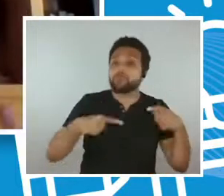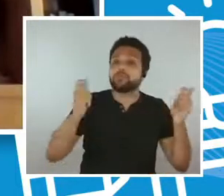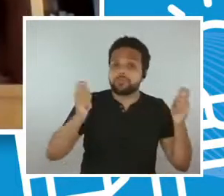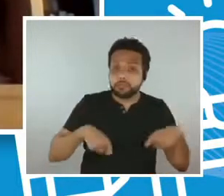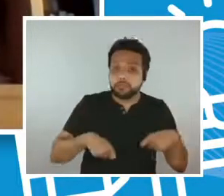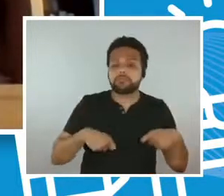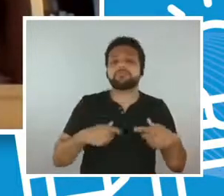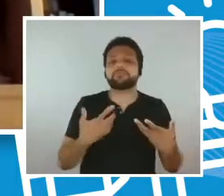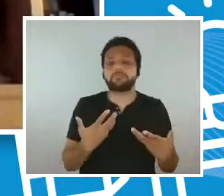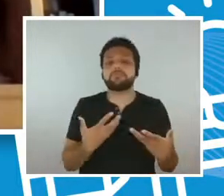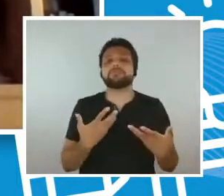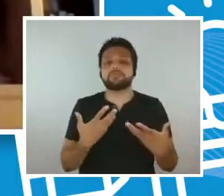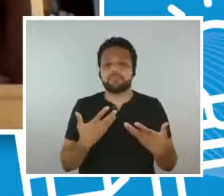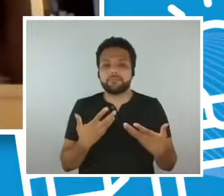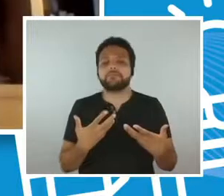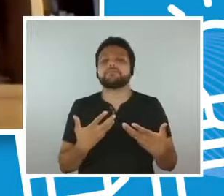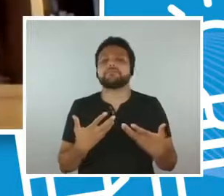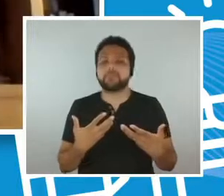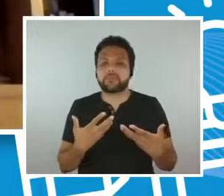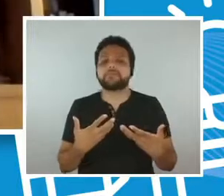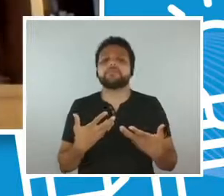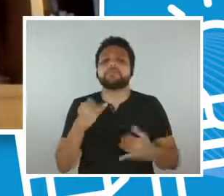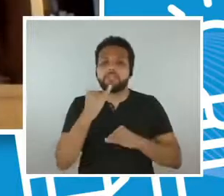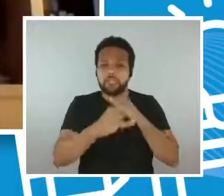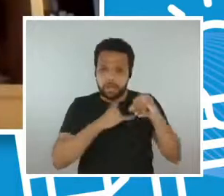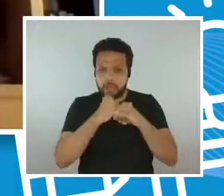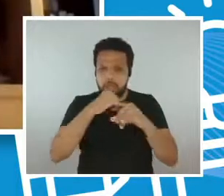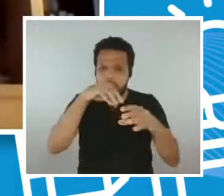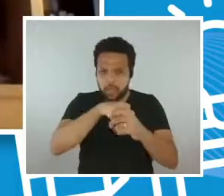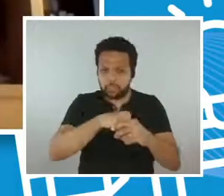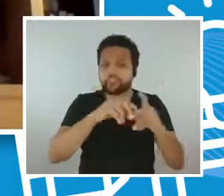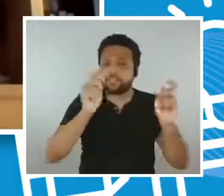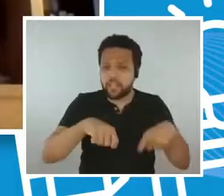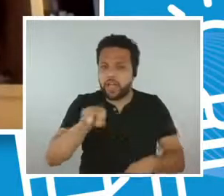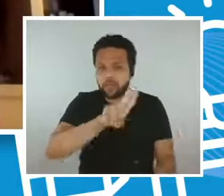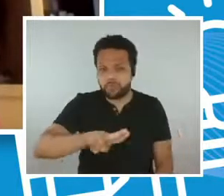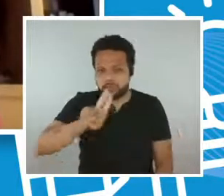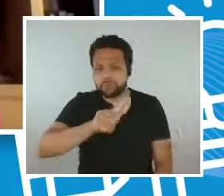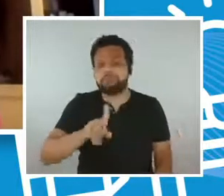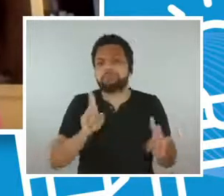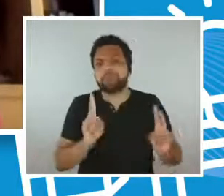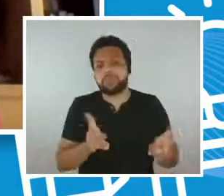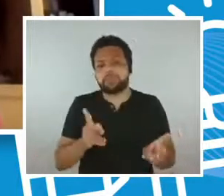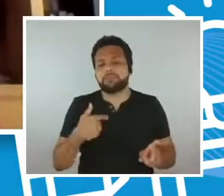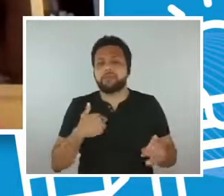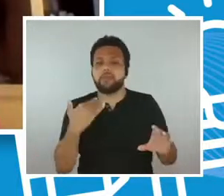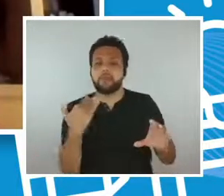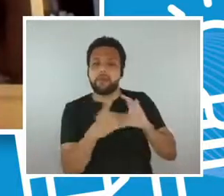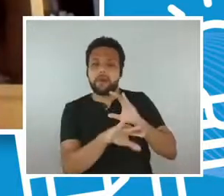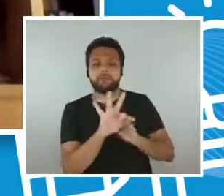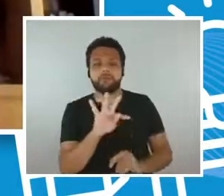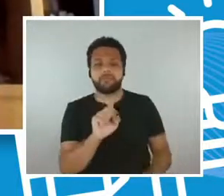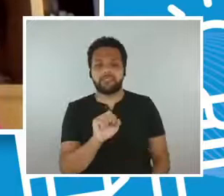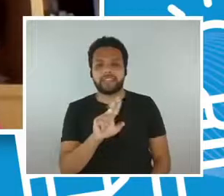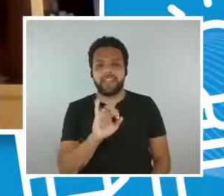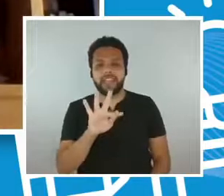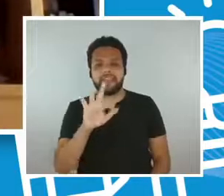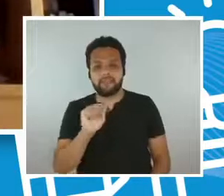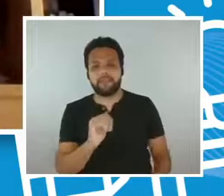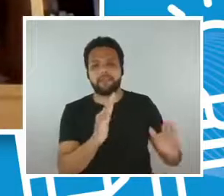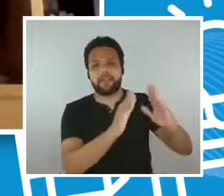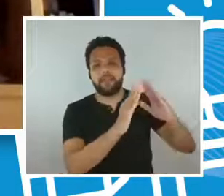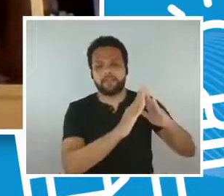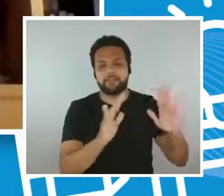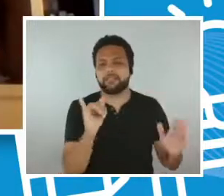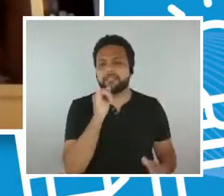com determinados recursos da internet. Mesmo quando eu mando uma tarefa para casa, vamos supor, na pior